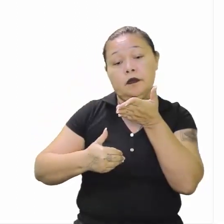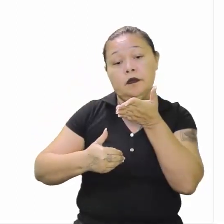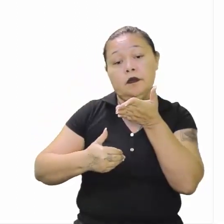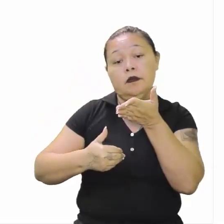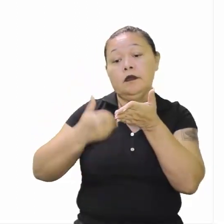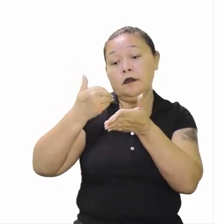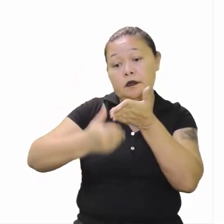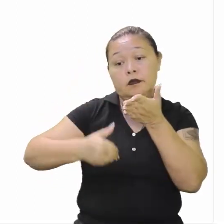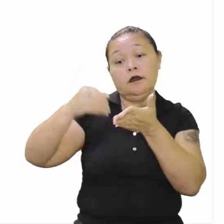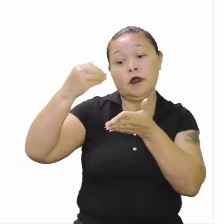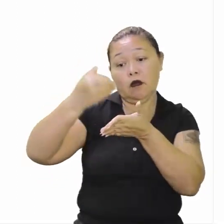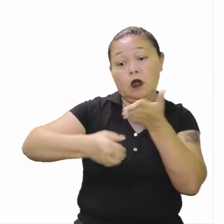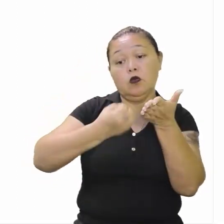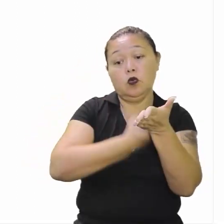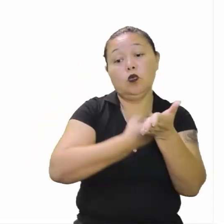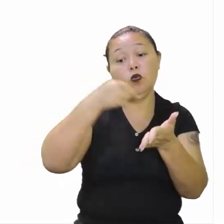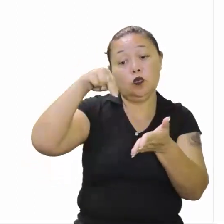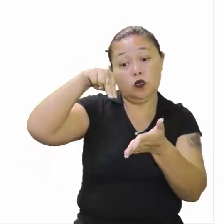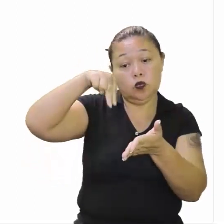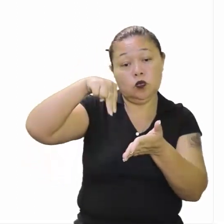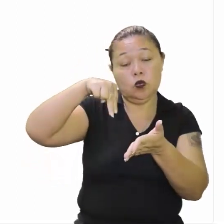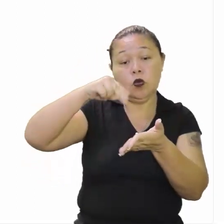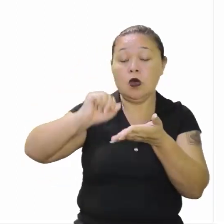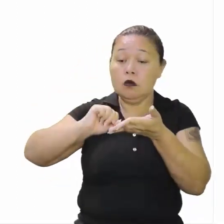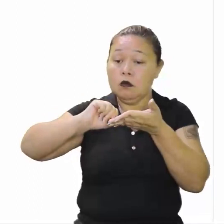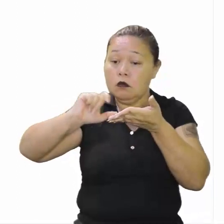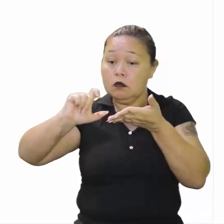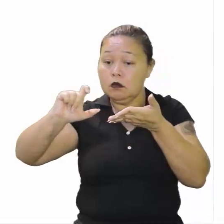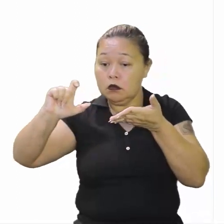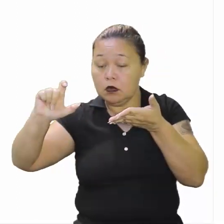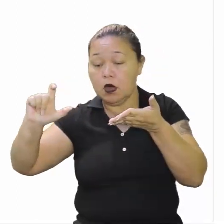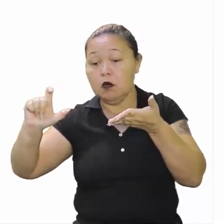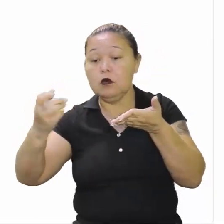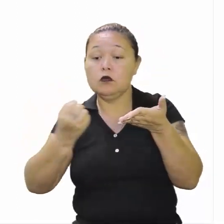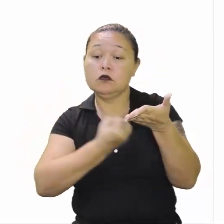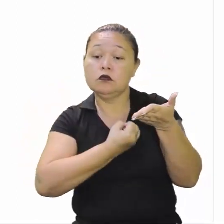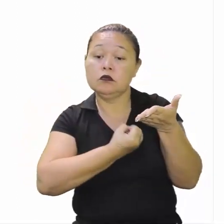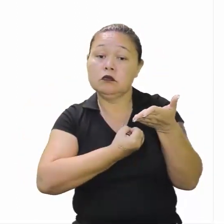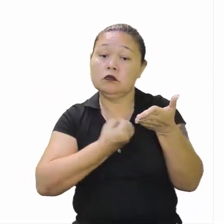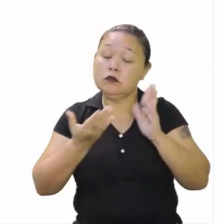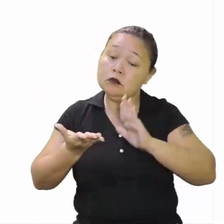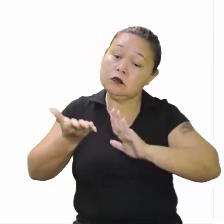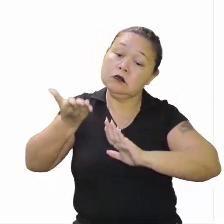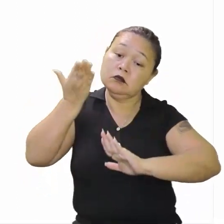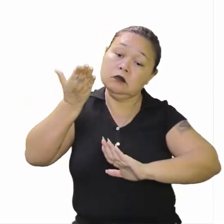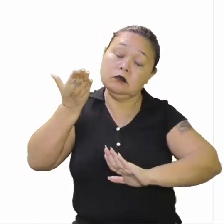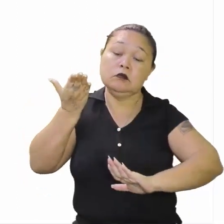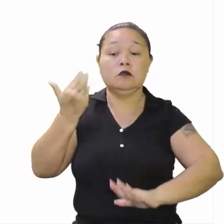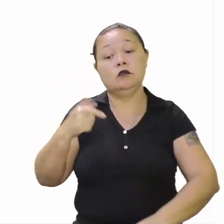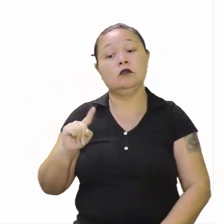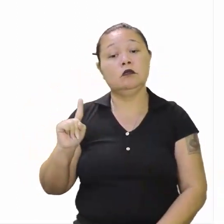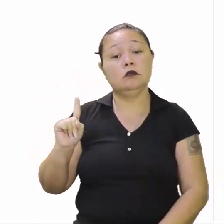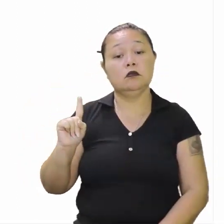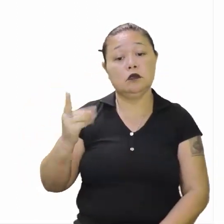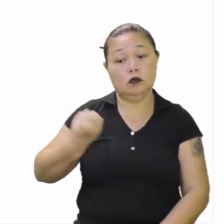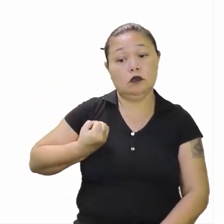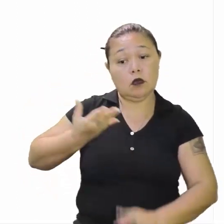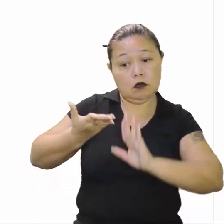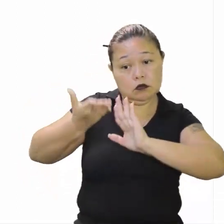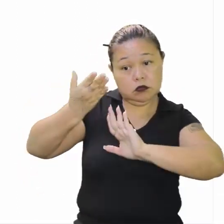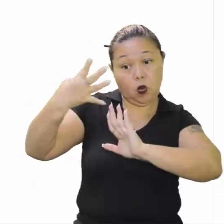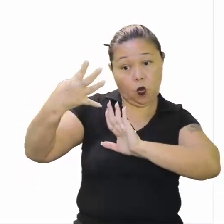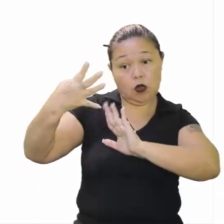n, você aumenta o número do expoente. Por isso que eu tenho